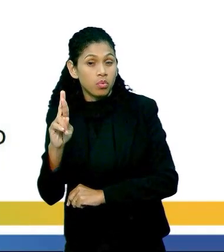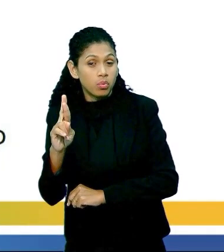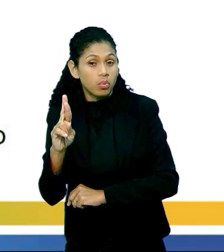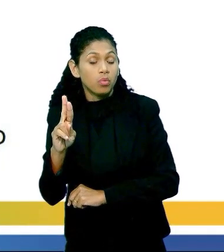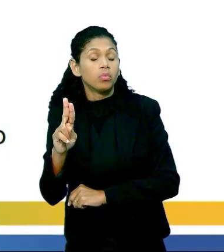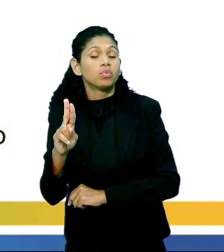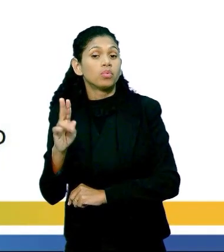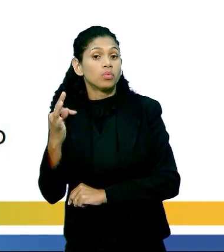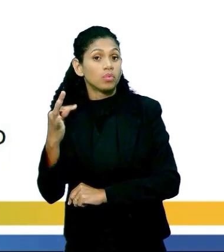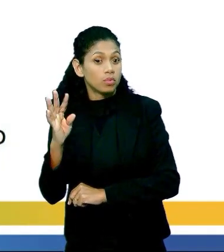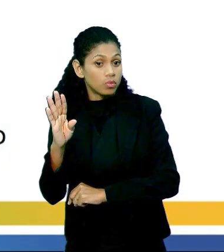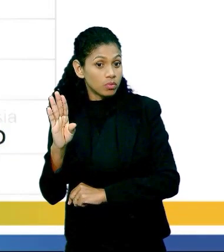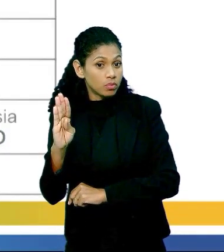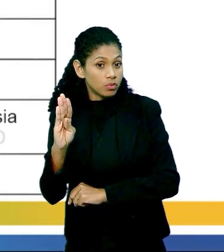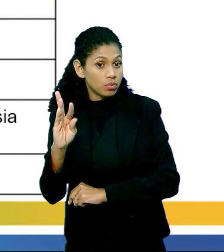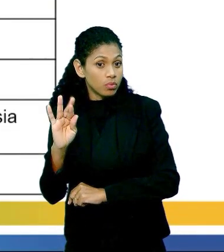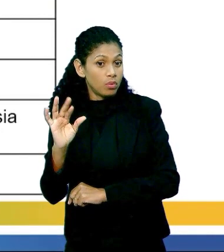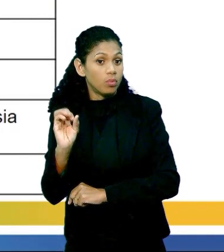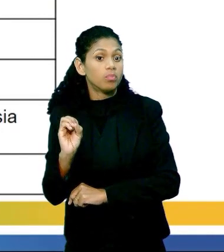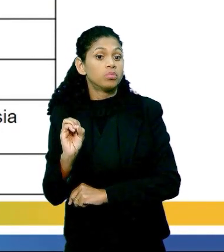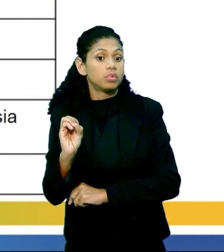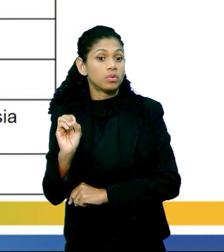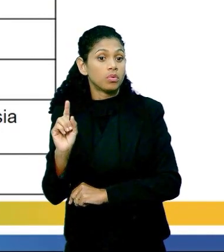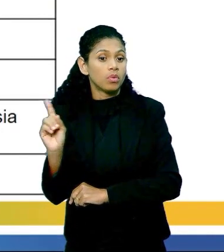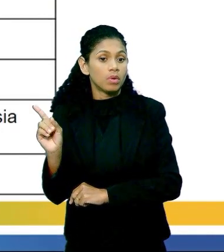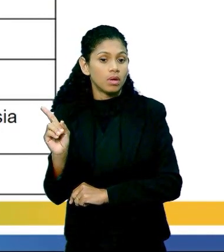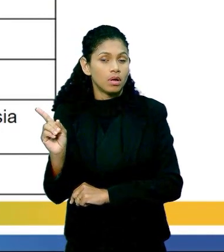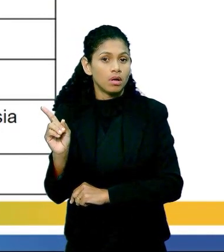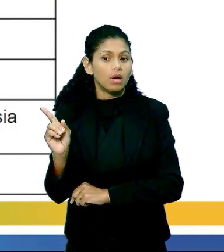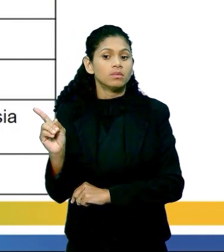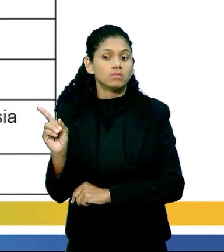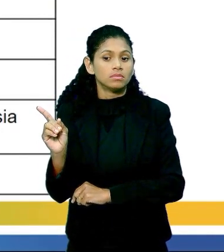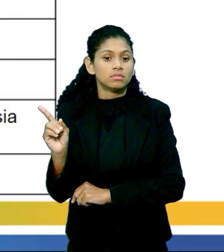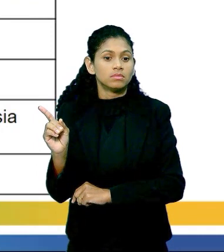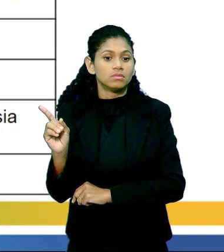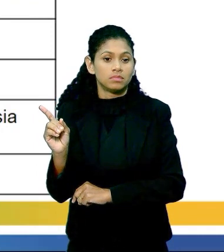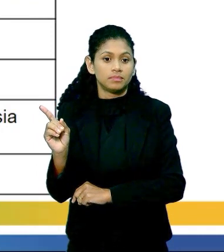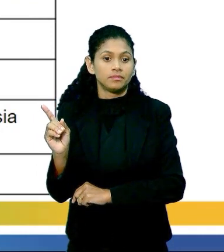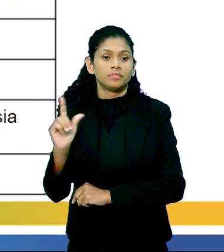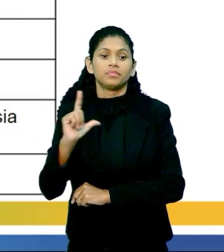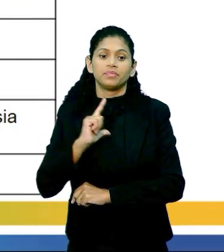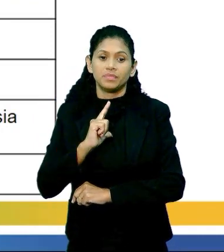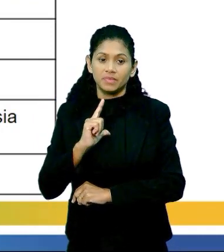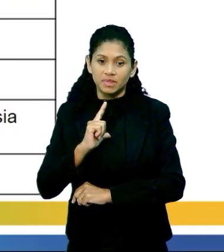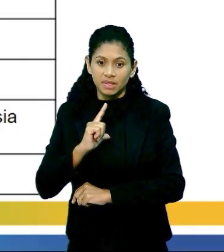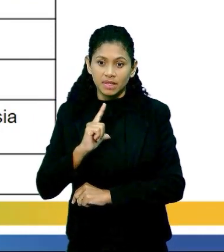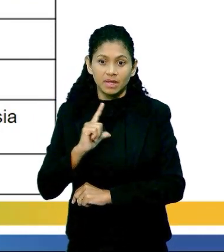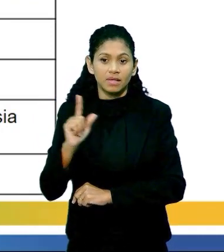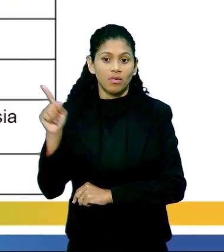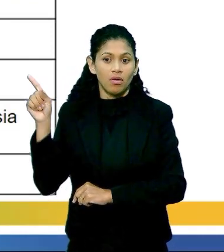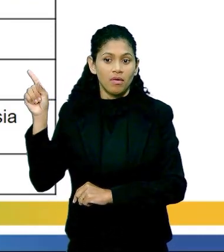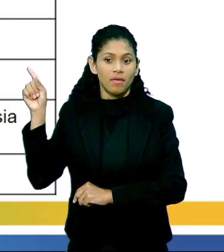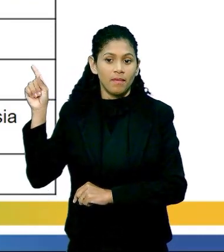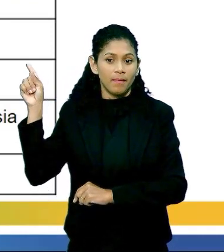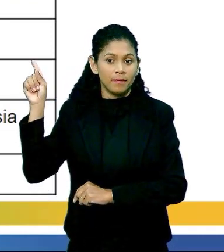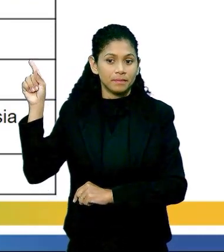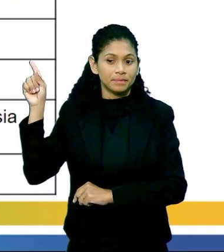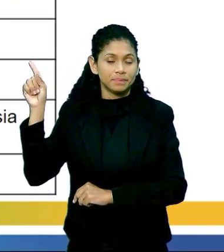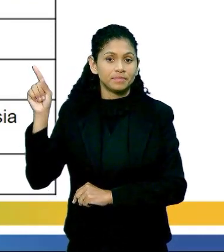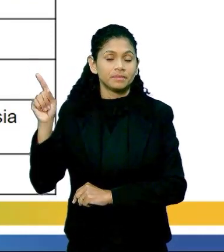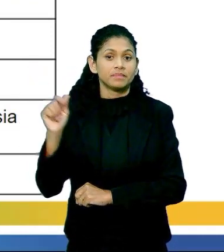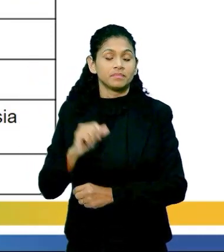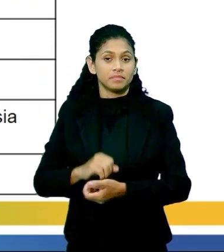acordo com o calendário, né? Olha aí para outubro. Tá ali, pessoal. Outubro tem sim, né? Dia Nacional, ou seja,